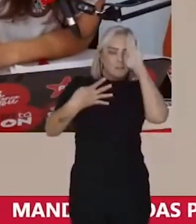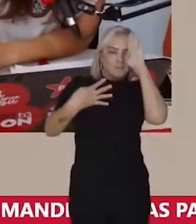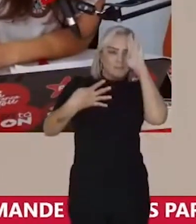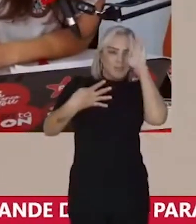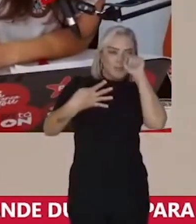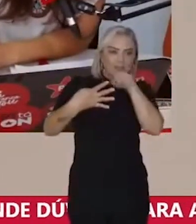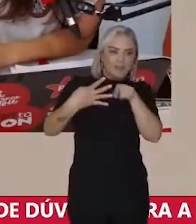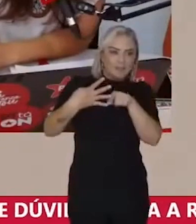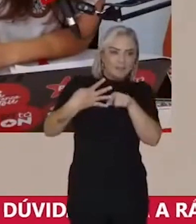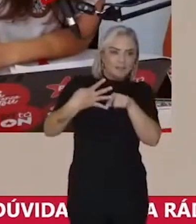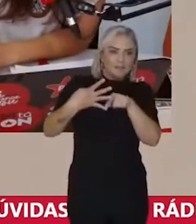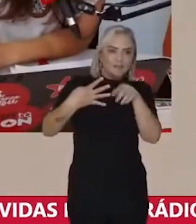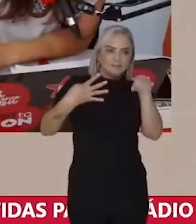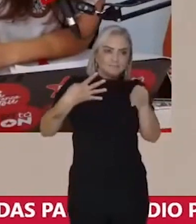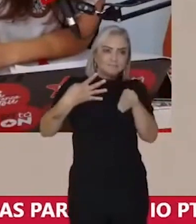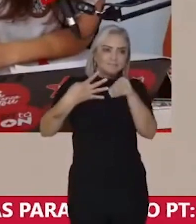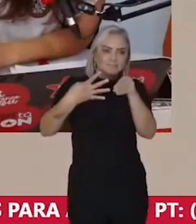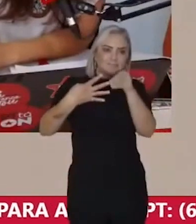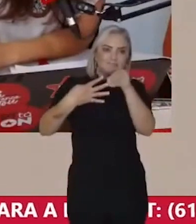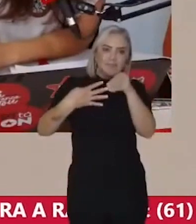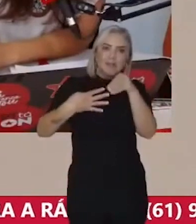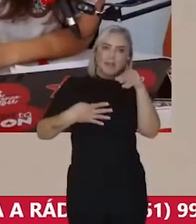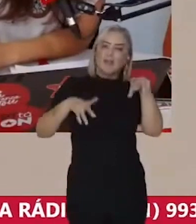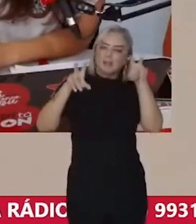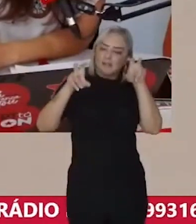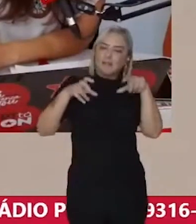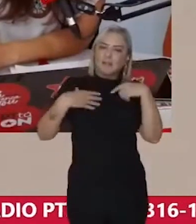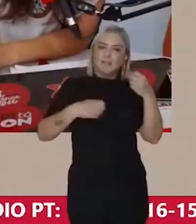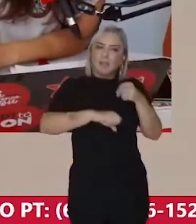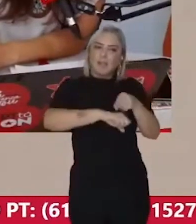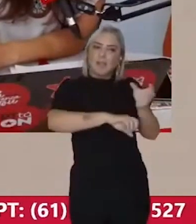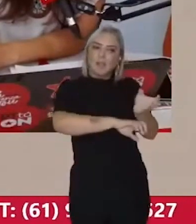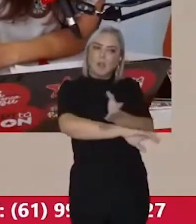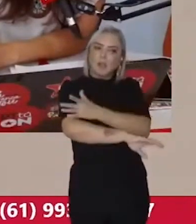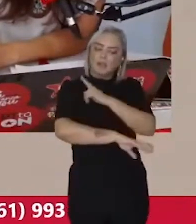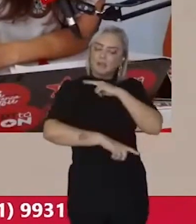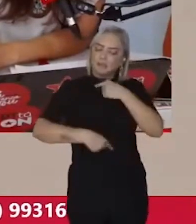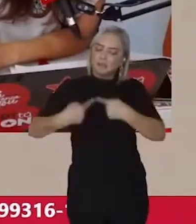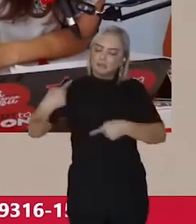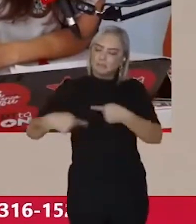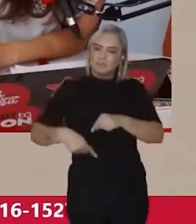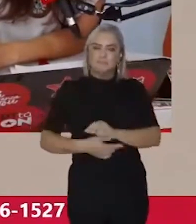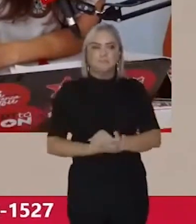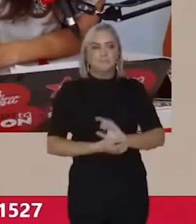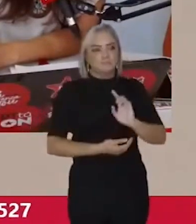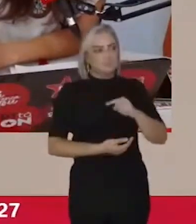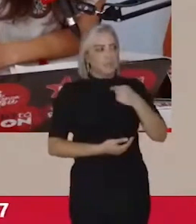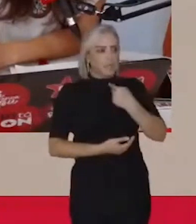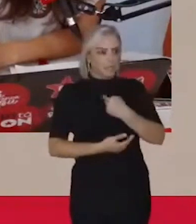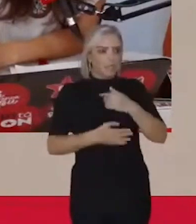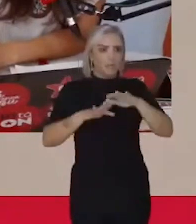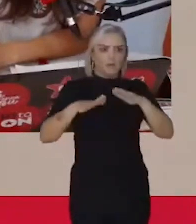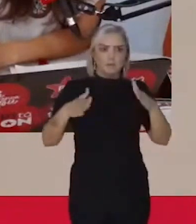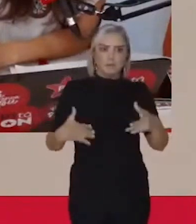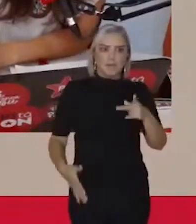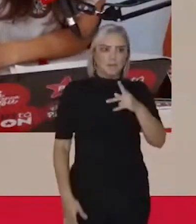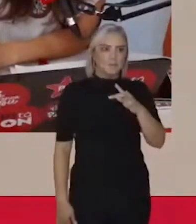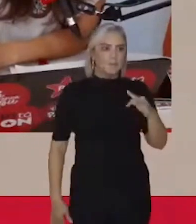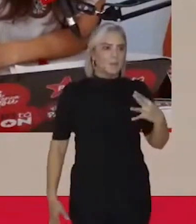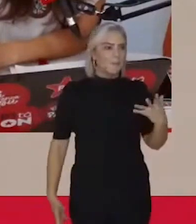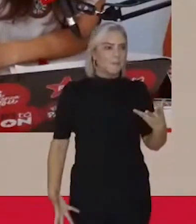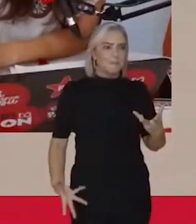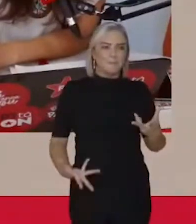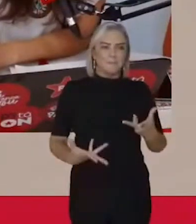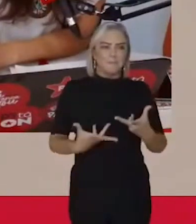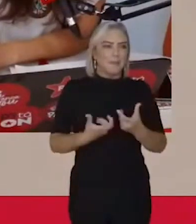vamos dizer assim, elementos ou temas que a contemporaneidade tem que discutir. E nossa bancada é ótima, nossa bancada é a